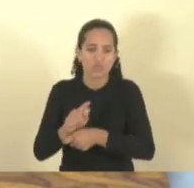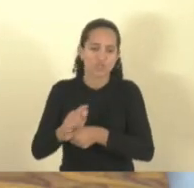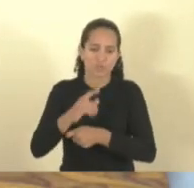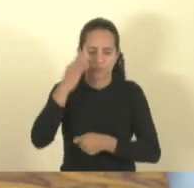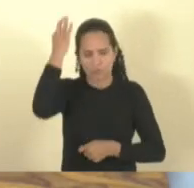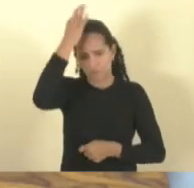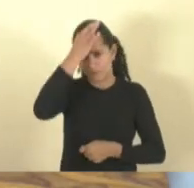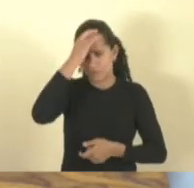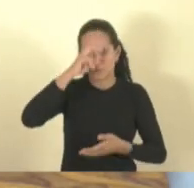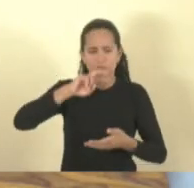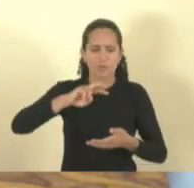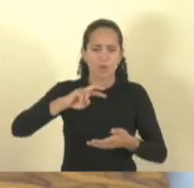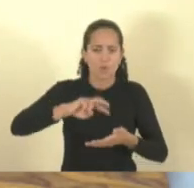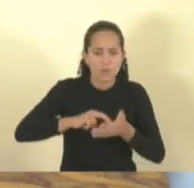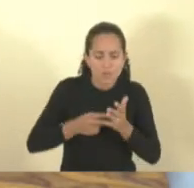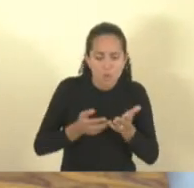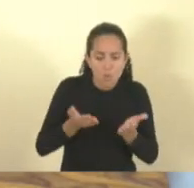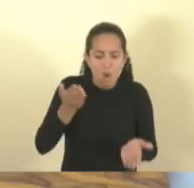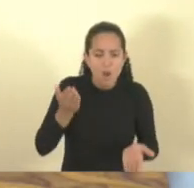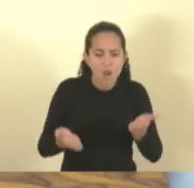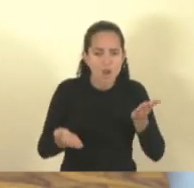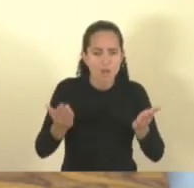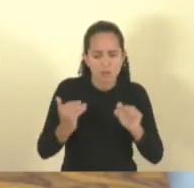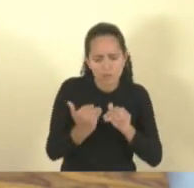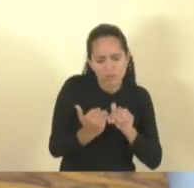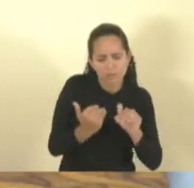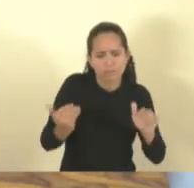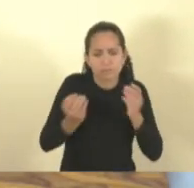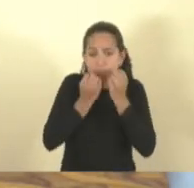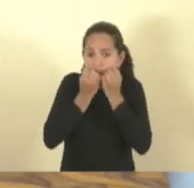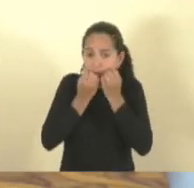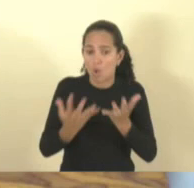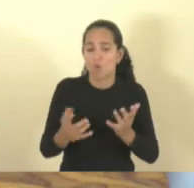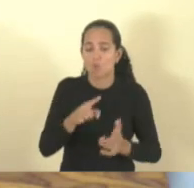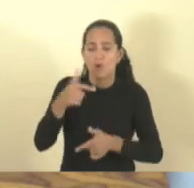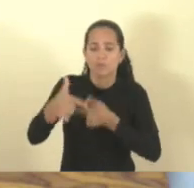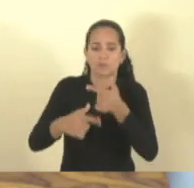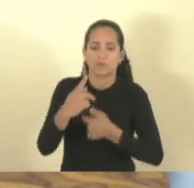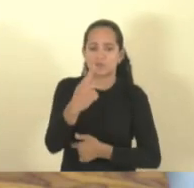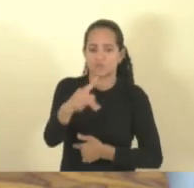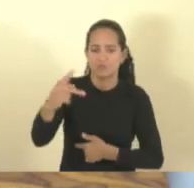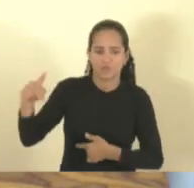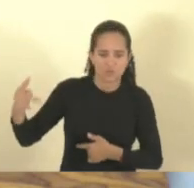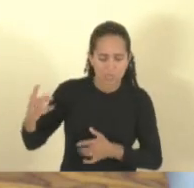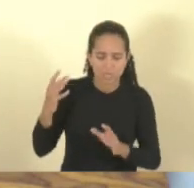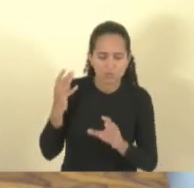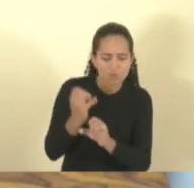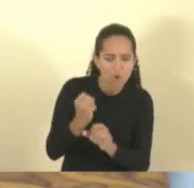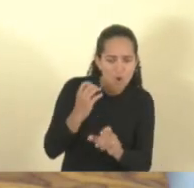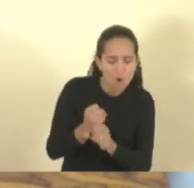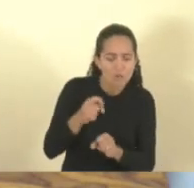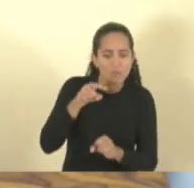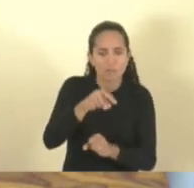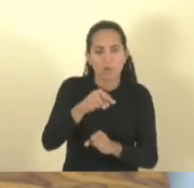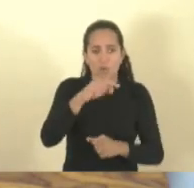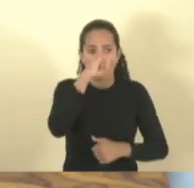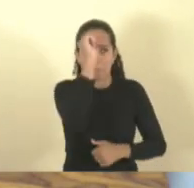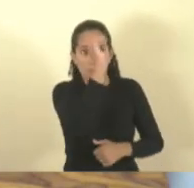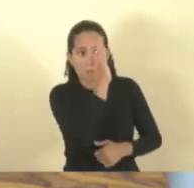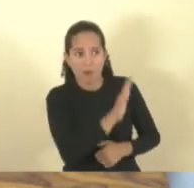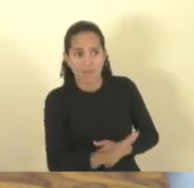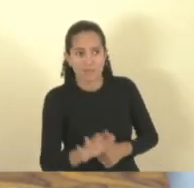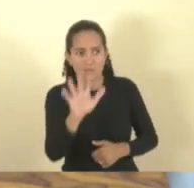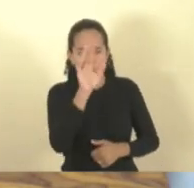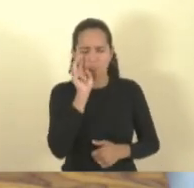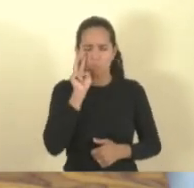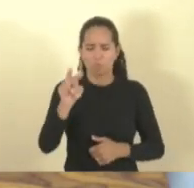equilíbrio do nosso Estado e nos resultados que apresentamos para o nosso governo, que são destaque nacional em desenvolvimento